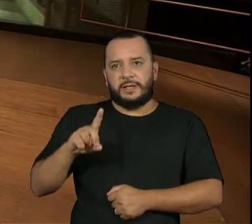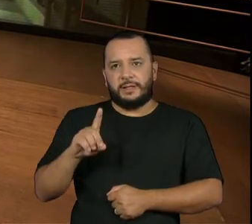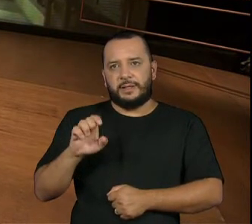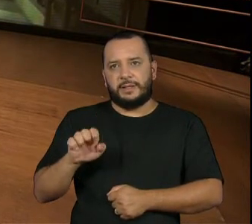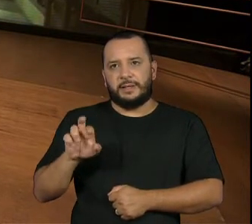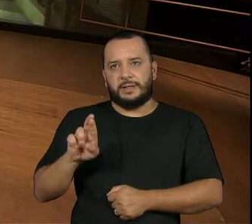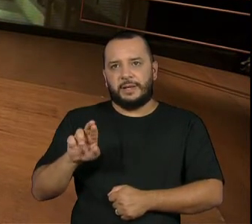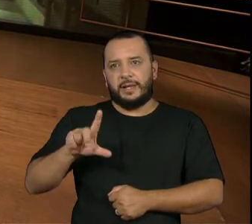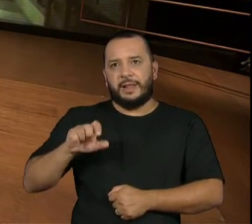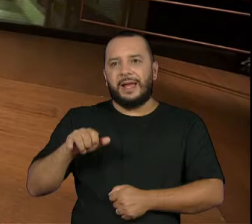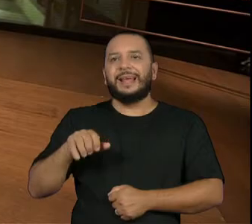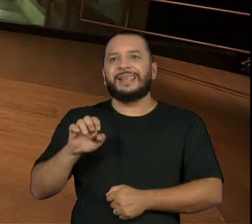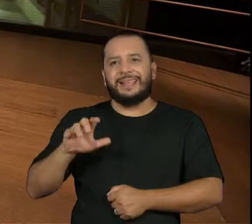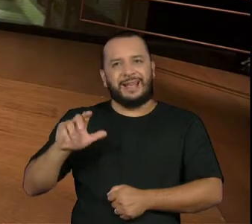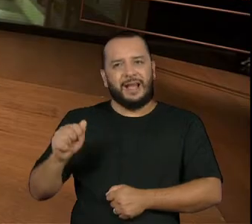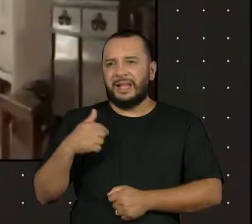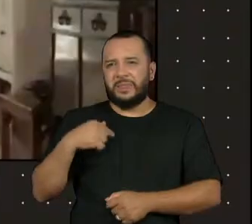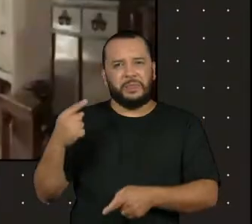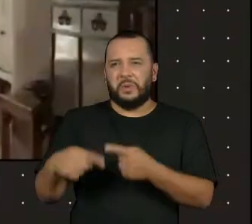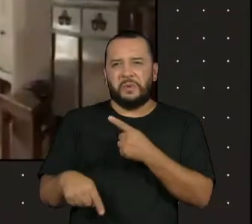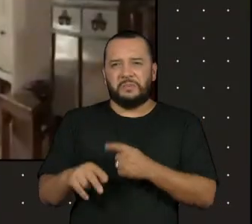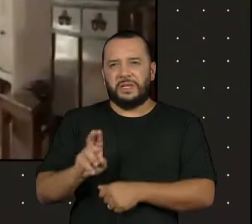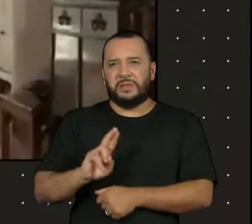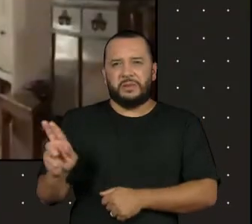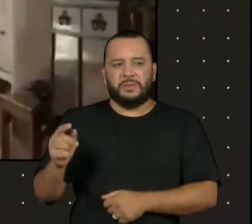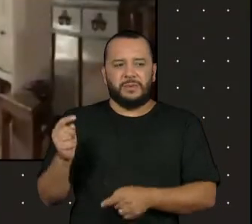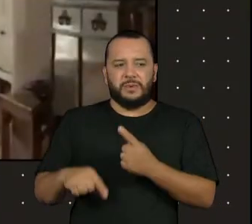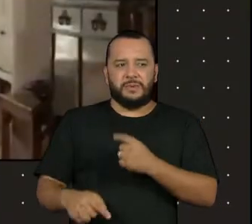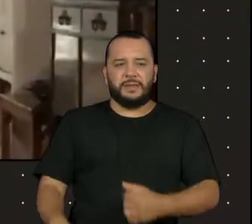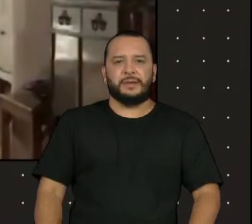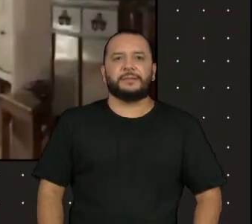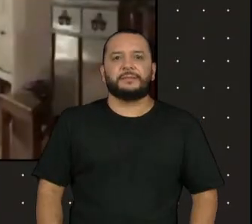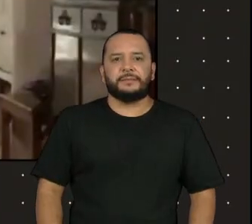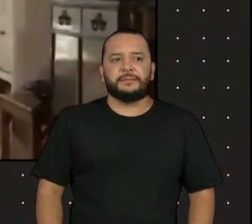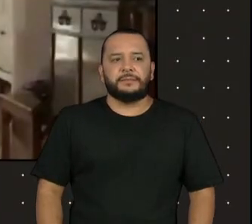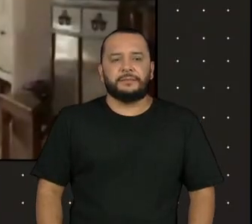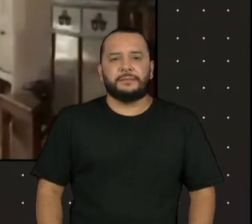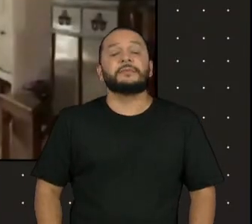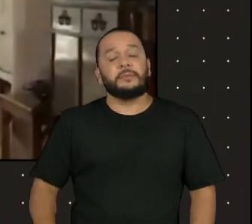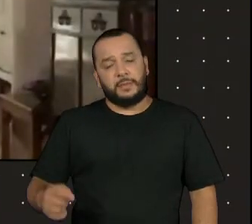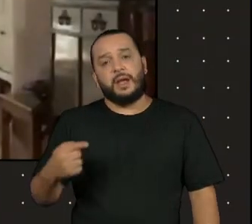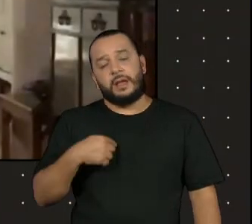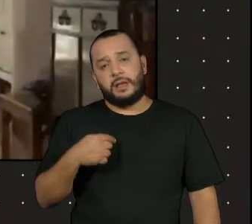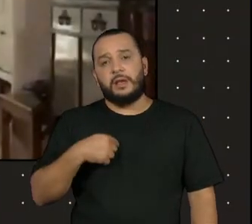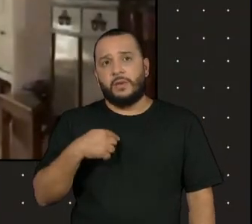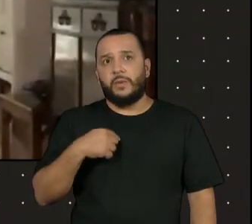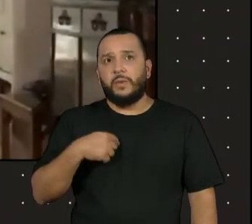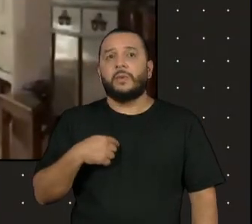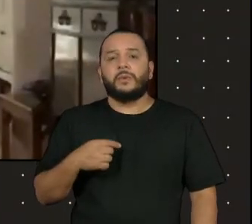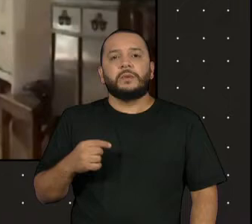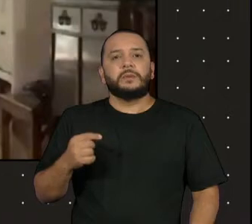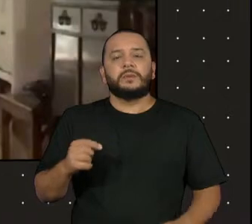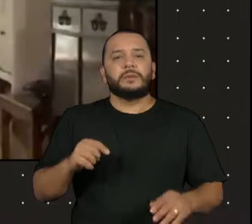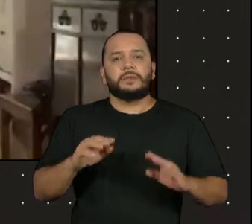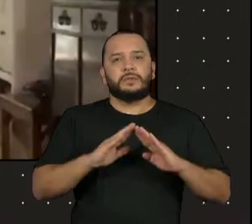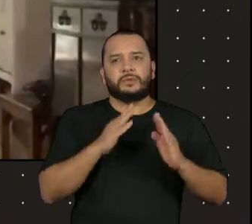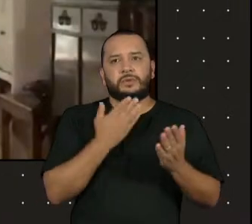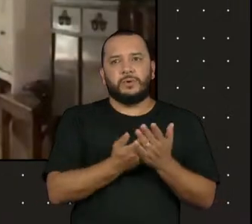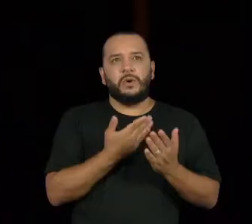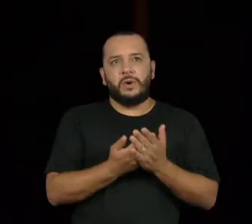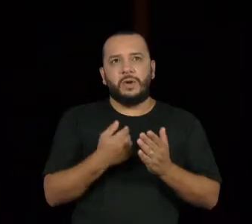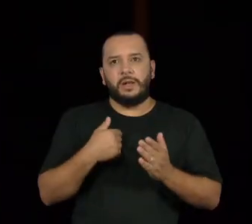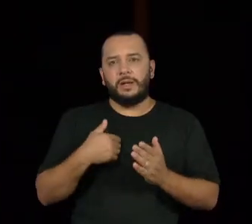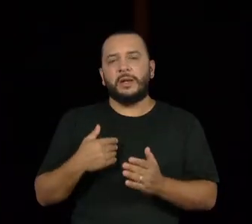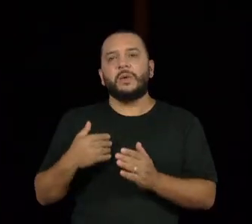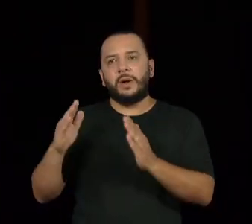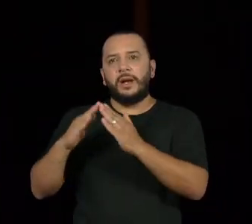não era radiofônico o nome. E eu entrei um dia, vindo da escola, passei pela padaria,